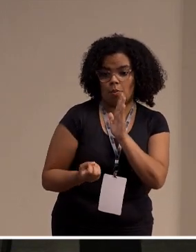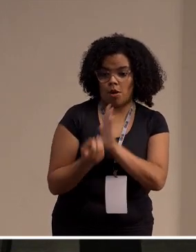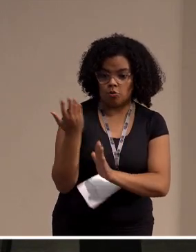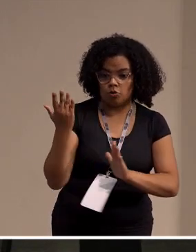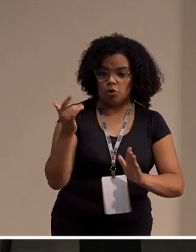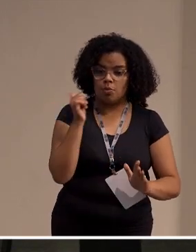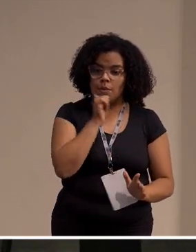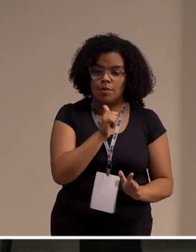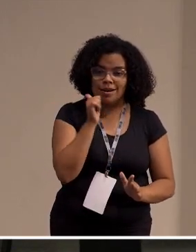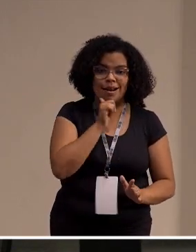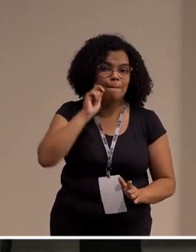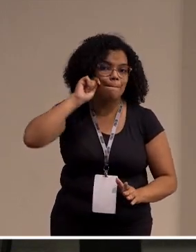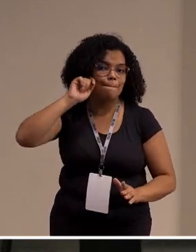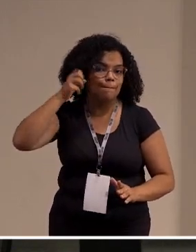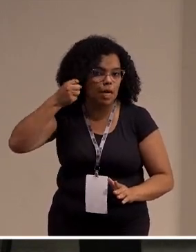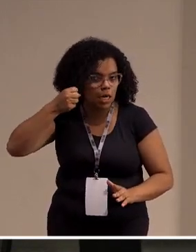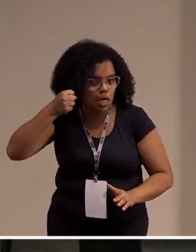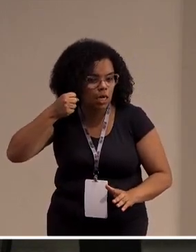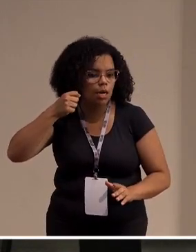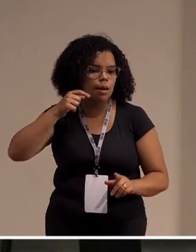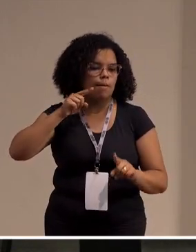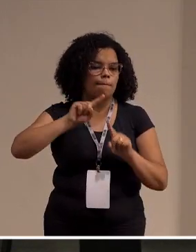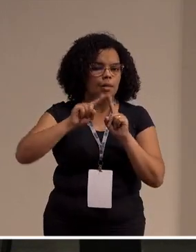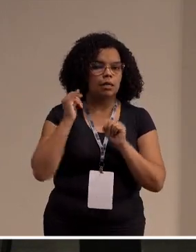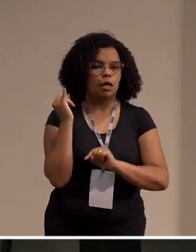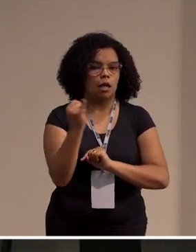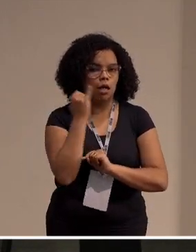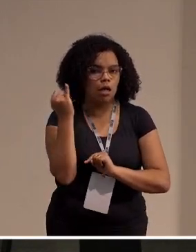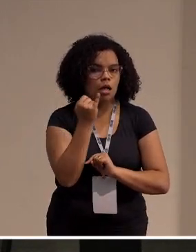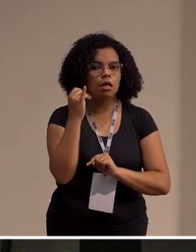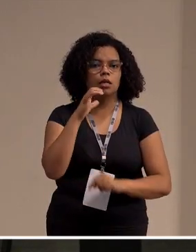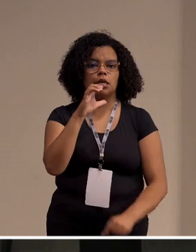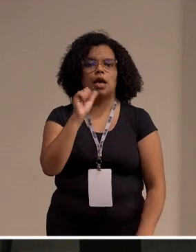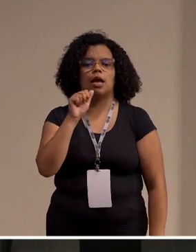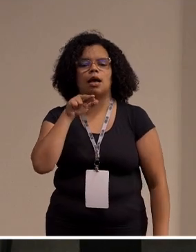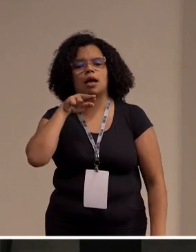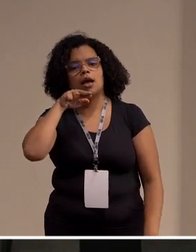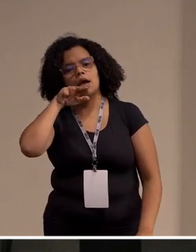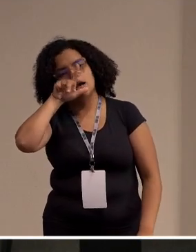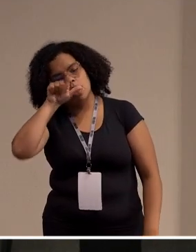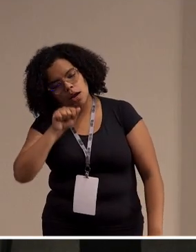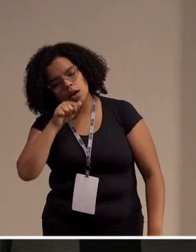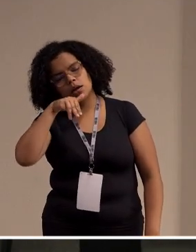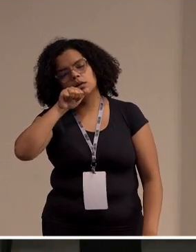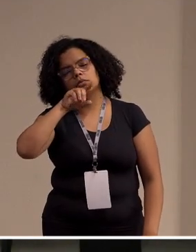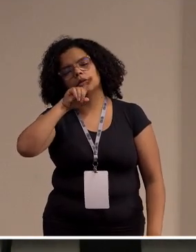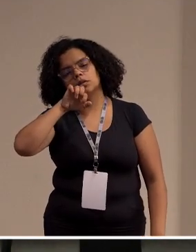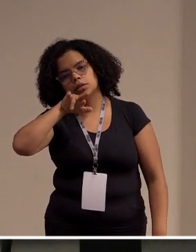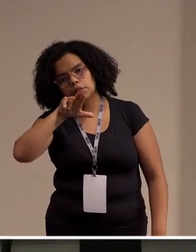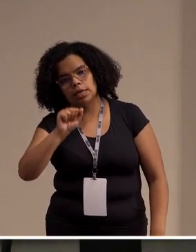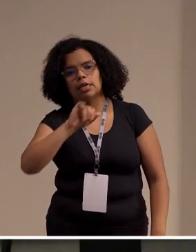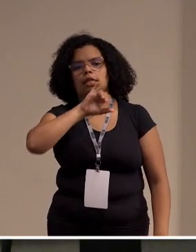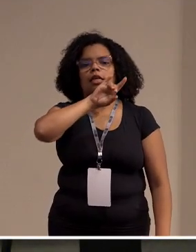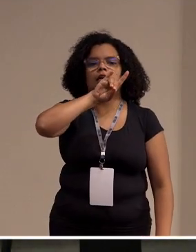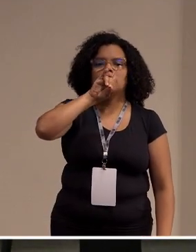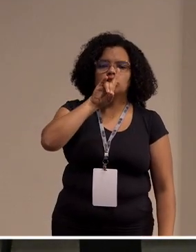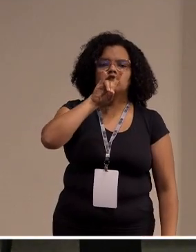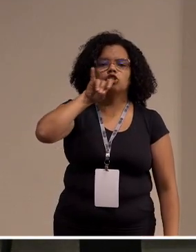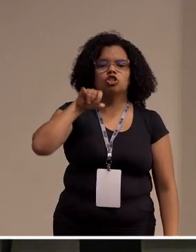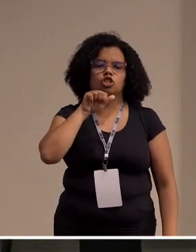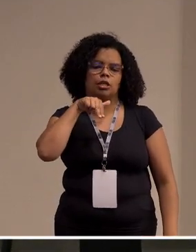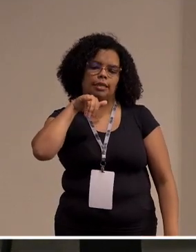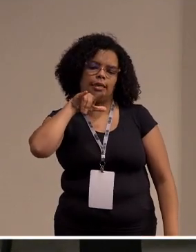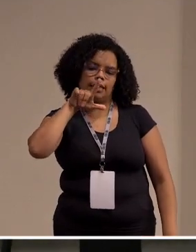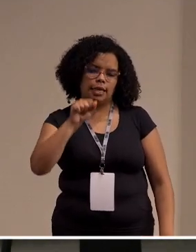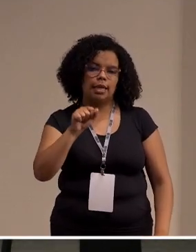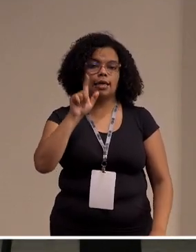é uma mulher branca, mas é uma mulher, o que já é muito importante, que se chama Carla Madeira. Aí a gente tem a Djamila Ribeiro, que é uma filósofa, uma mulher negra,